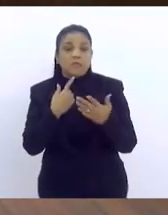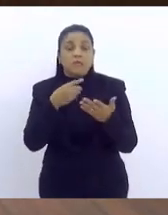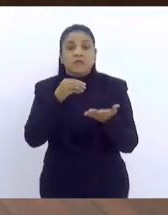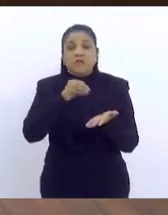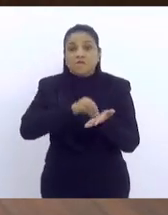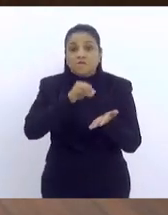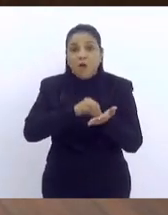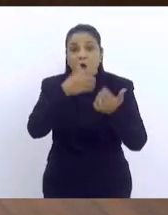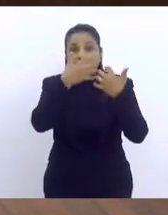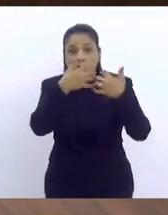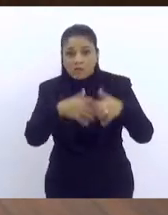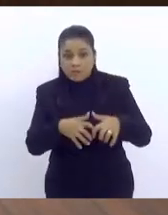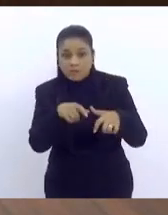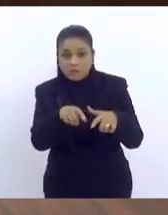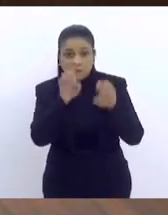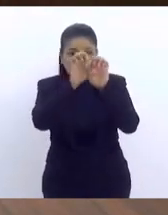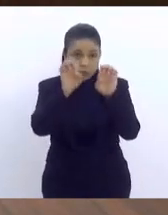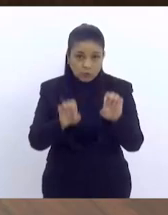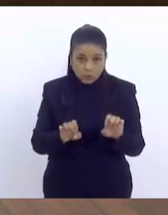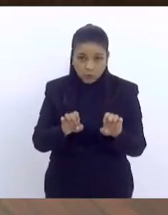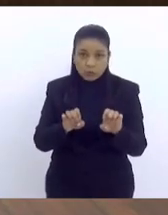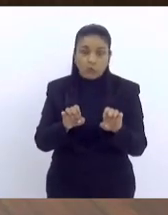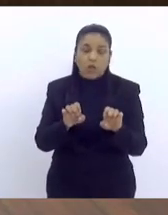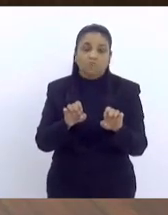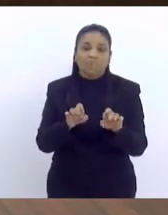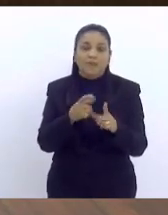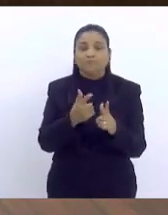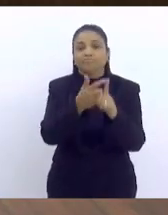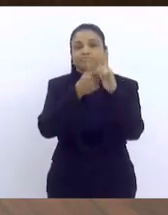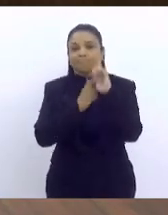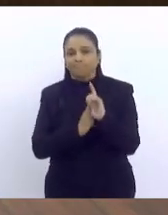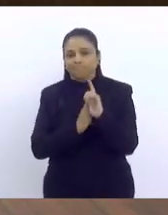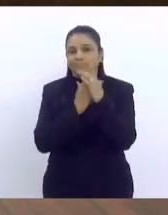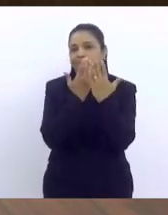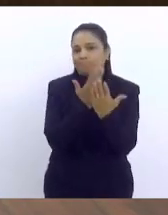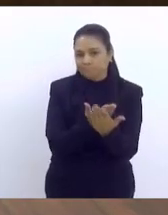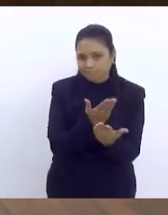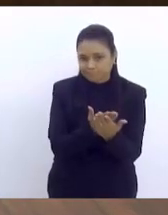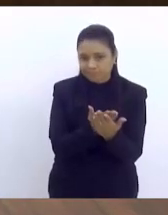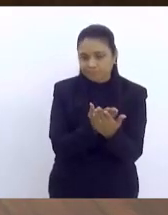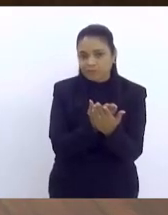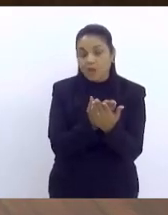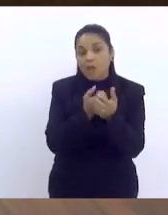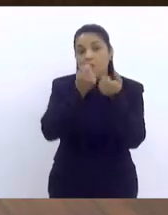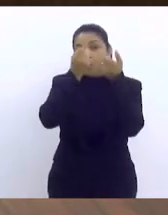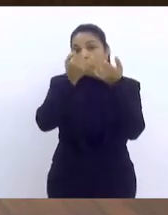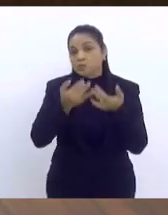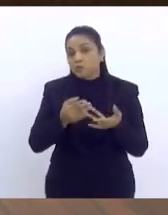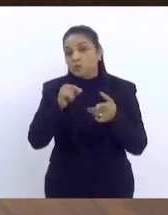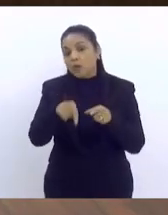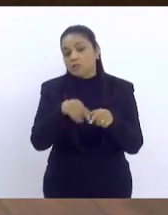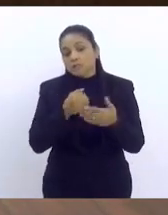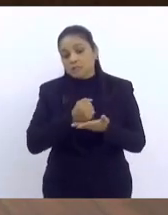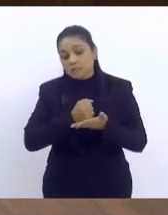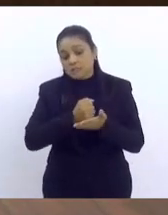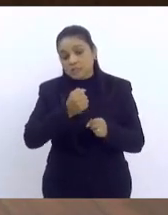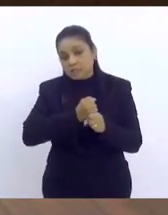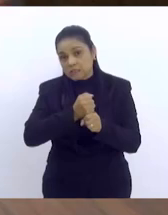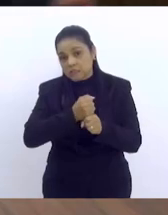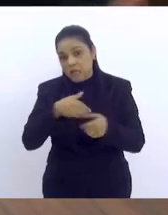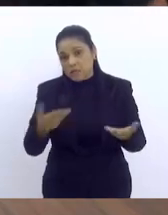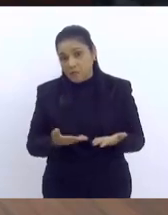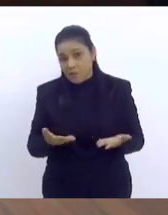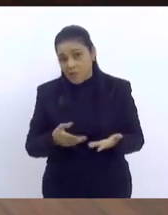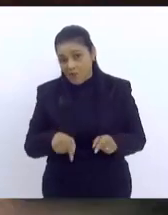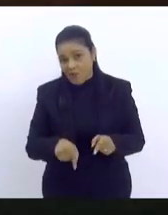de infraestrutura suspendem as suas aulas e digo isso em especial com relação esse ano não foi uma